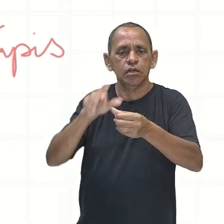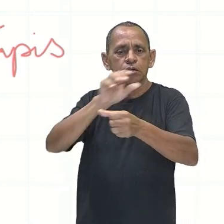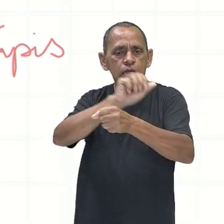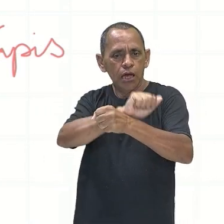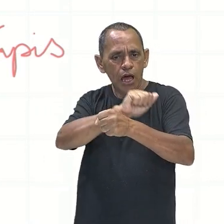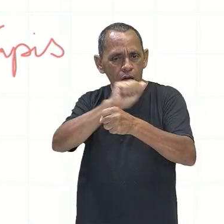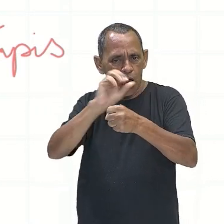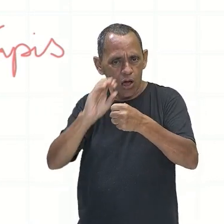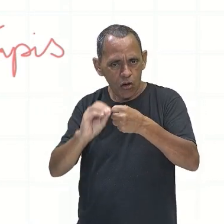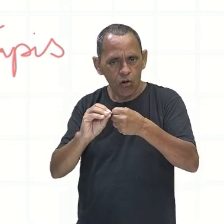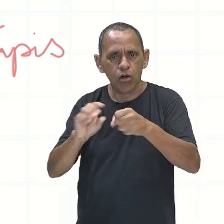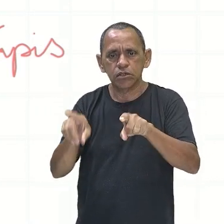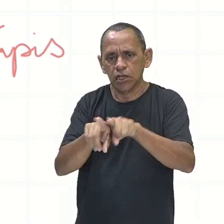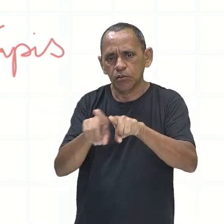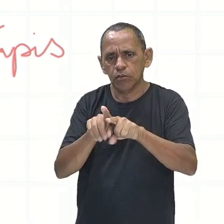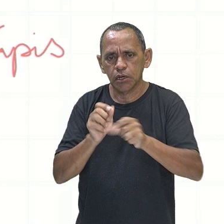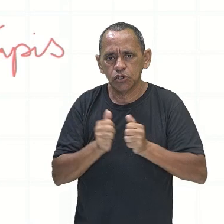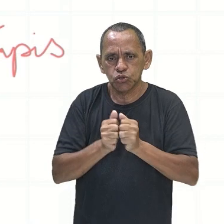acompanhando esse